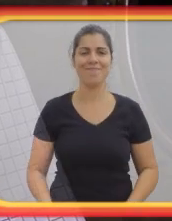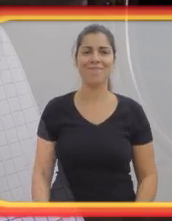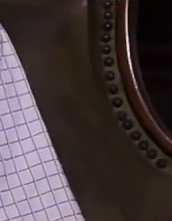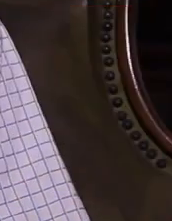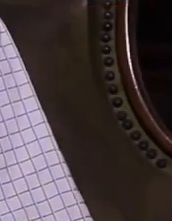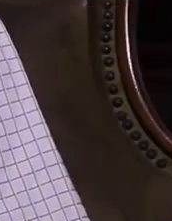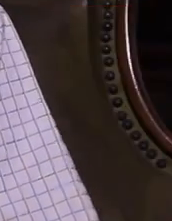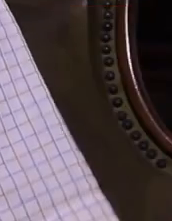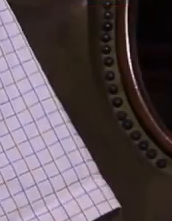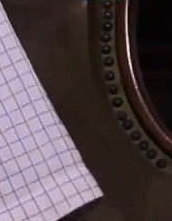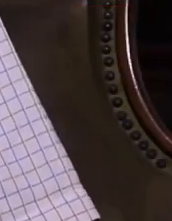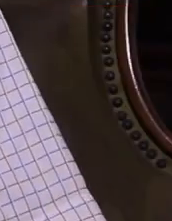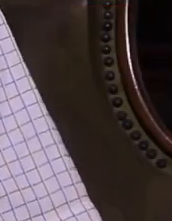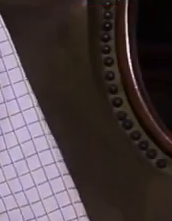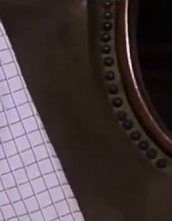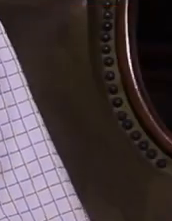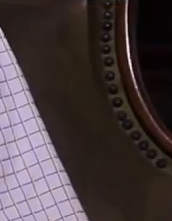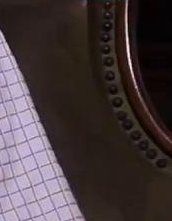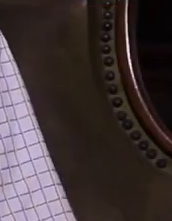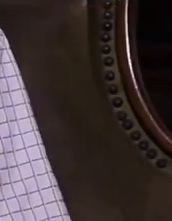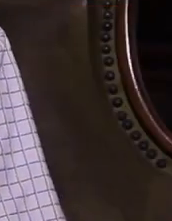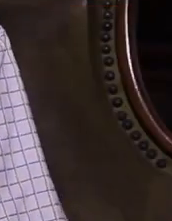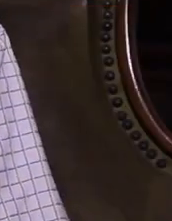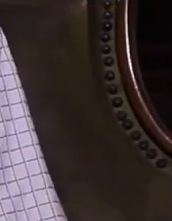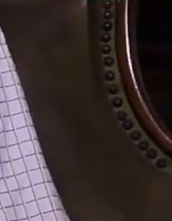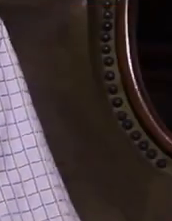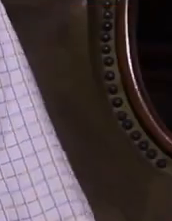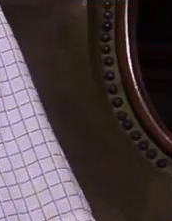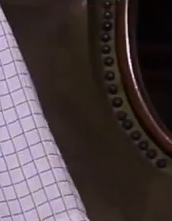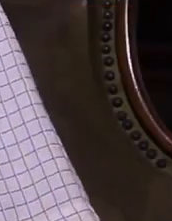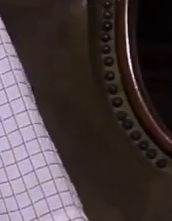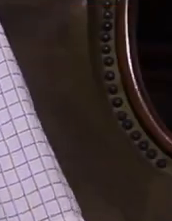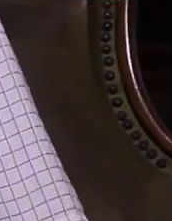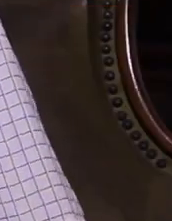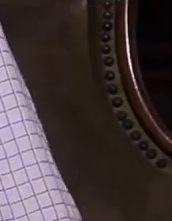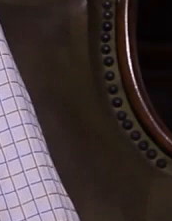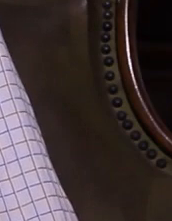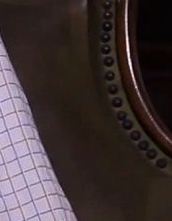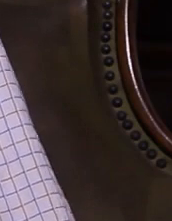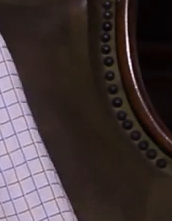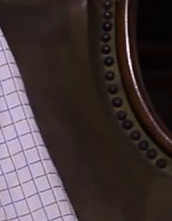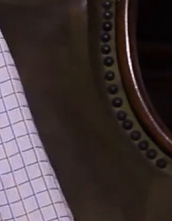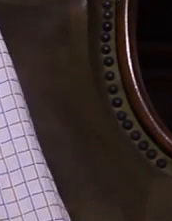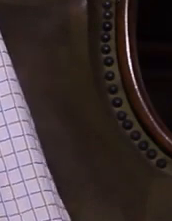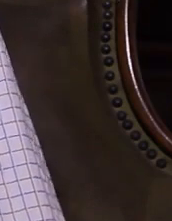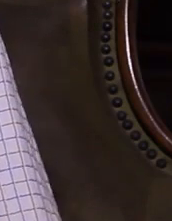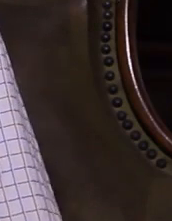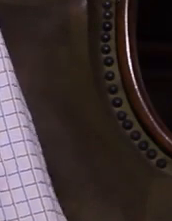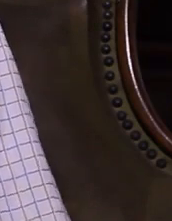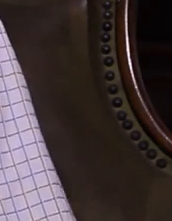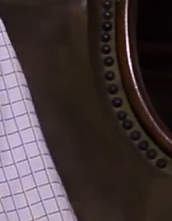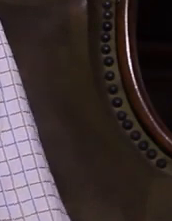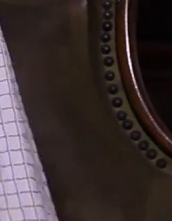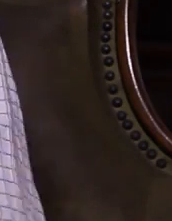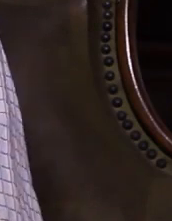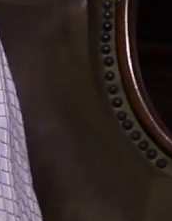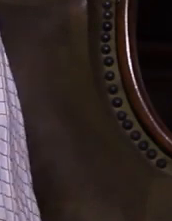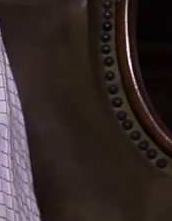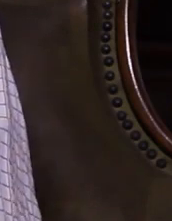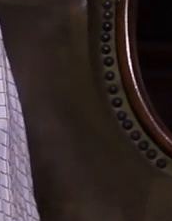e com cantores eu fazia normal, era acompanhante. Mas discos solos eu tenho com Moreira Lima,